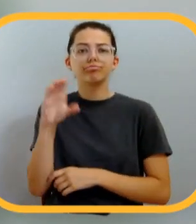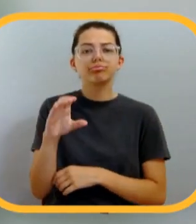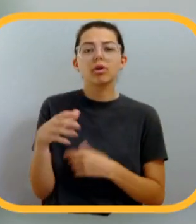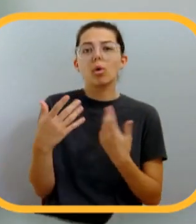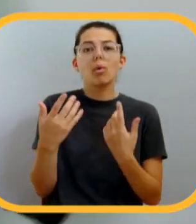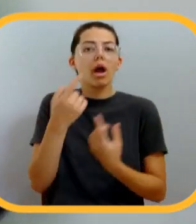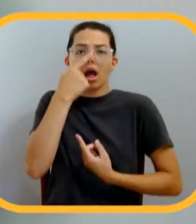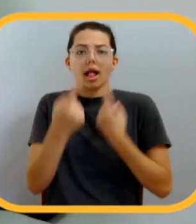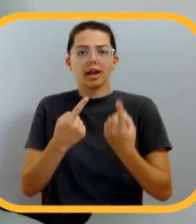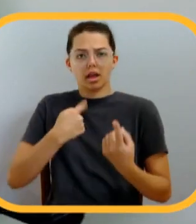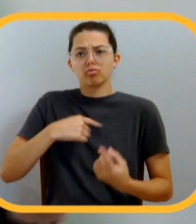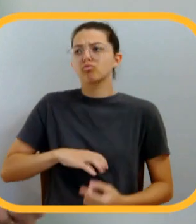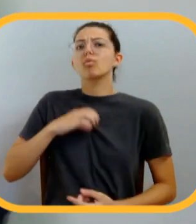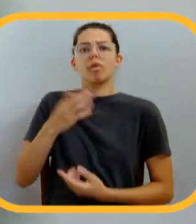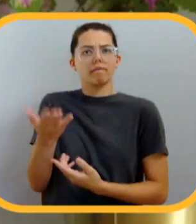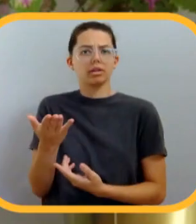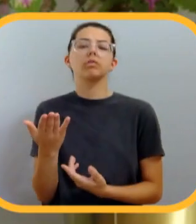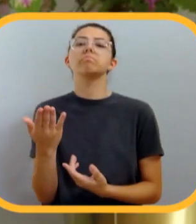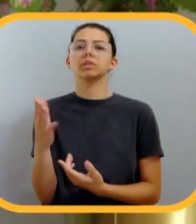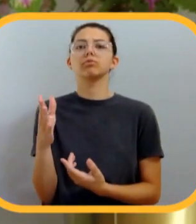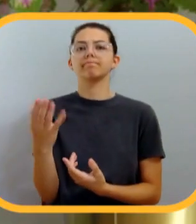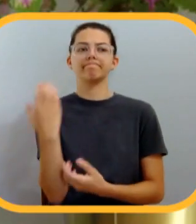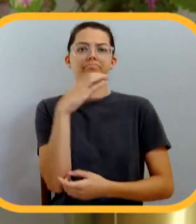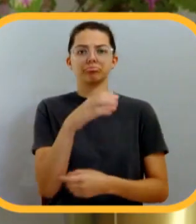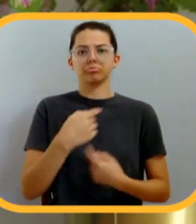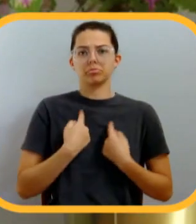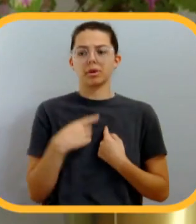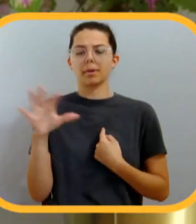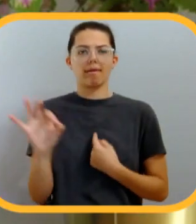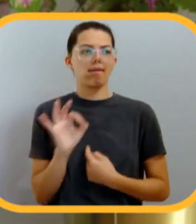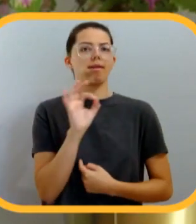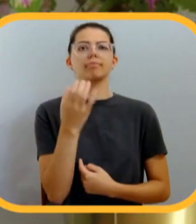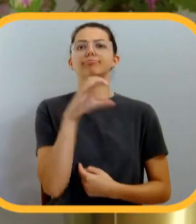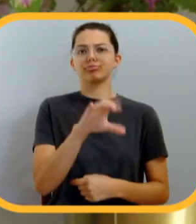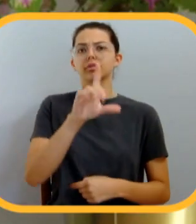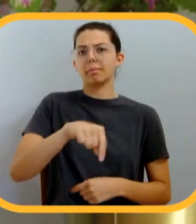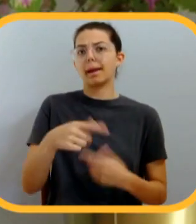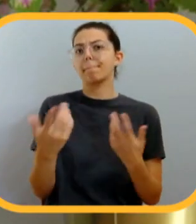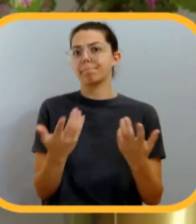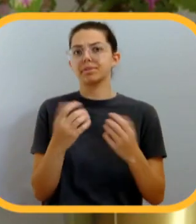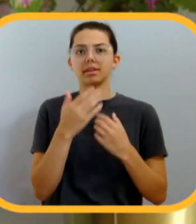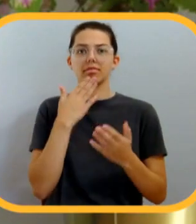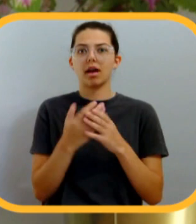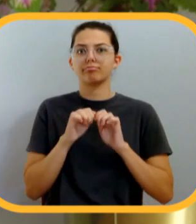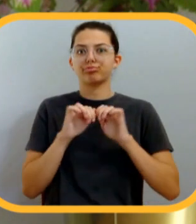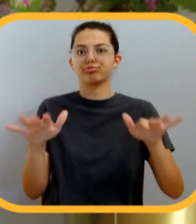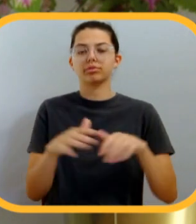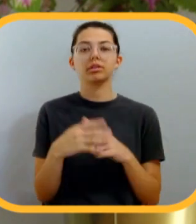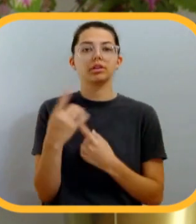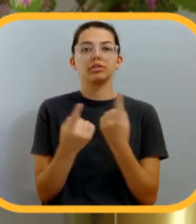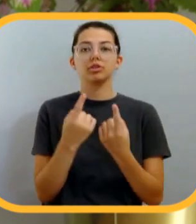a minha mãe, ou o meu tio, ou alguém em quem eu deposito muita confiança, é uma pessoa em quem eu confio, portanto eu vou